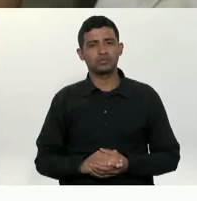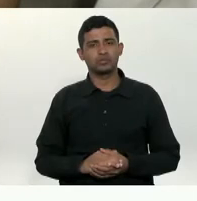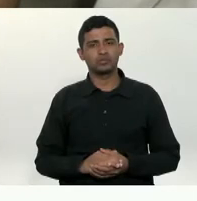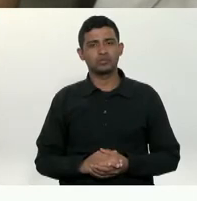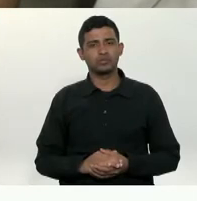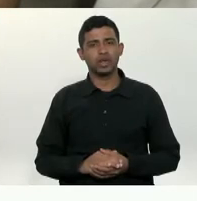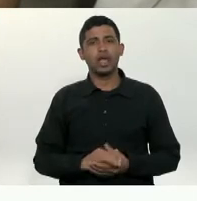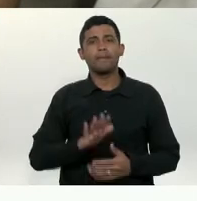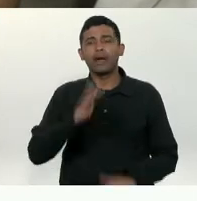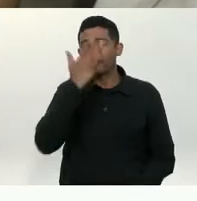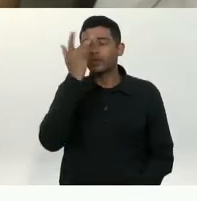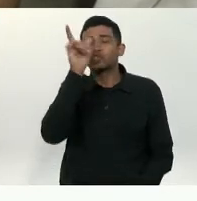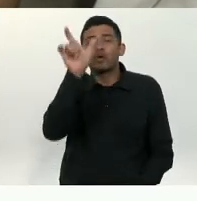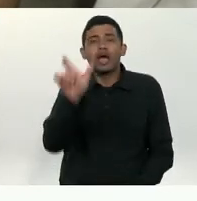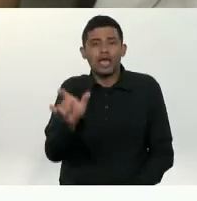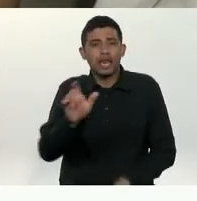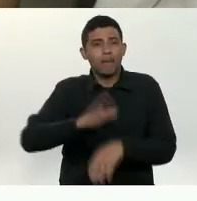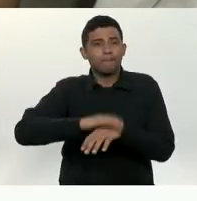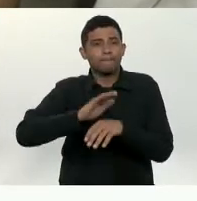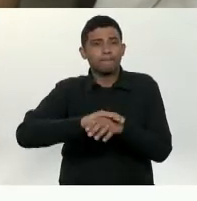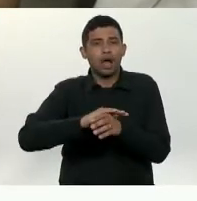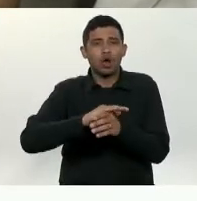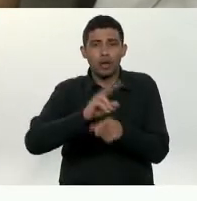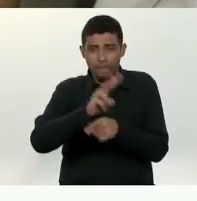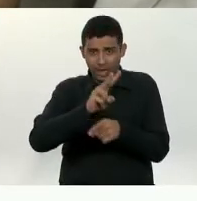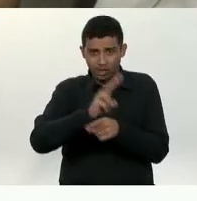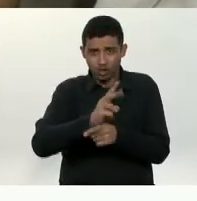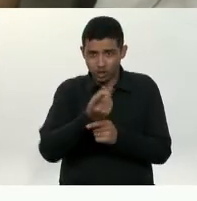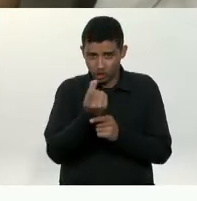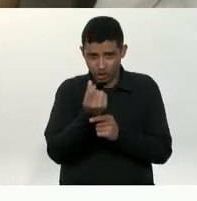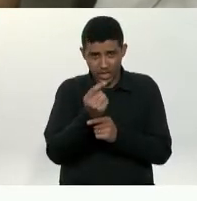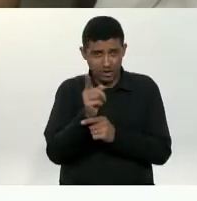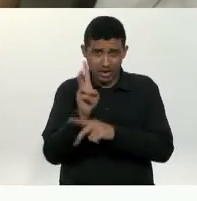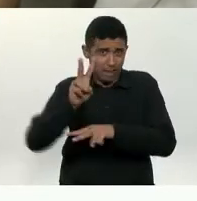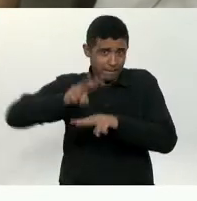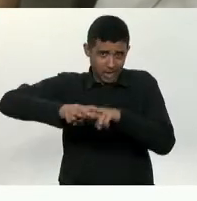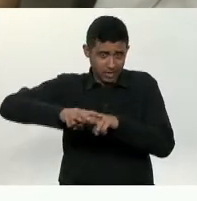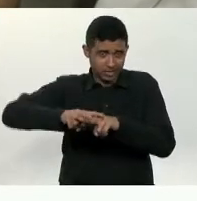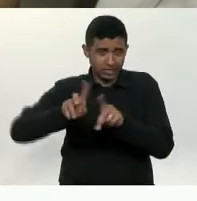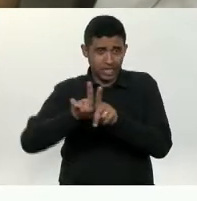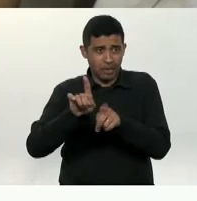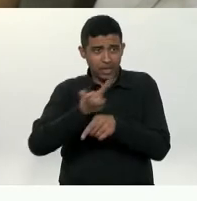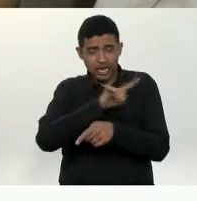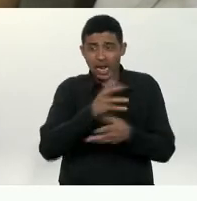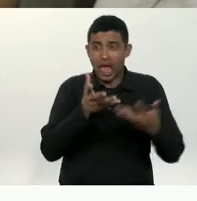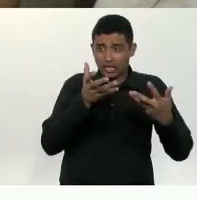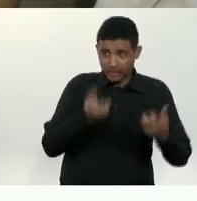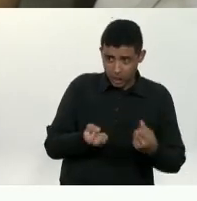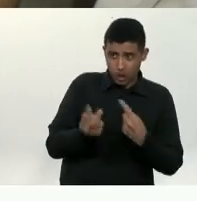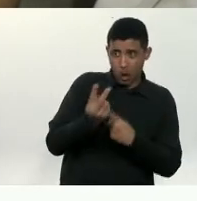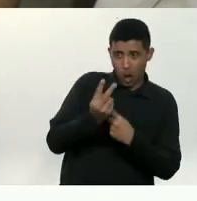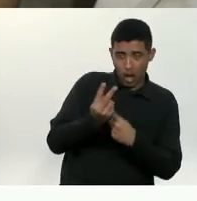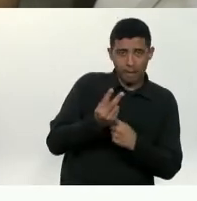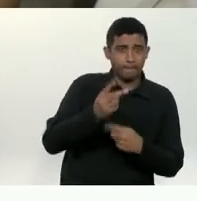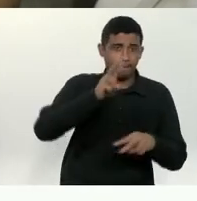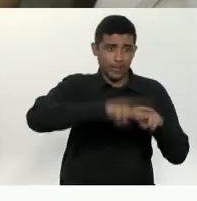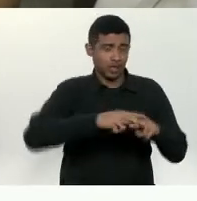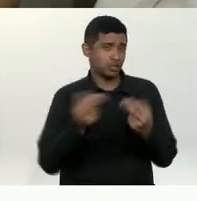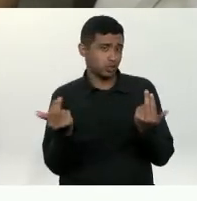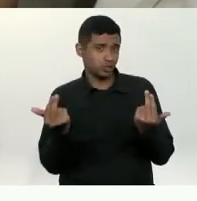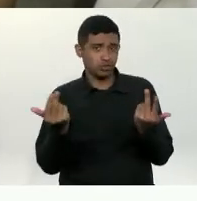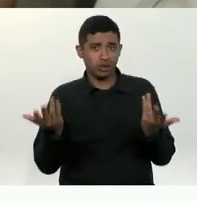quem emprestou dinheiro está preso e quem tomou o empréstimo também está preso, né? É só um detalhe. Então, não pode